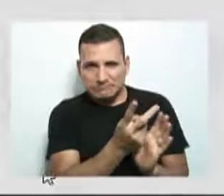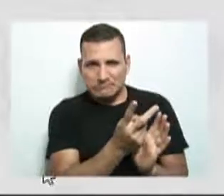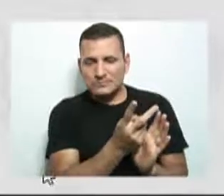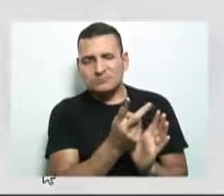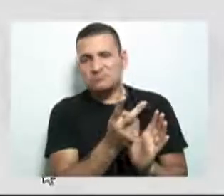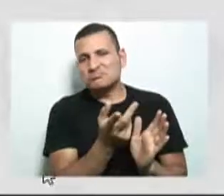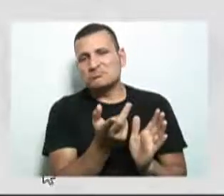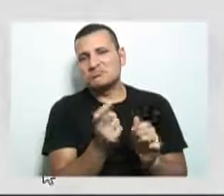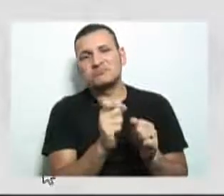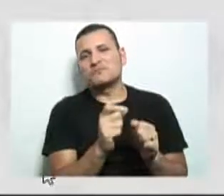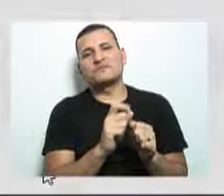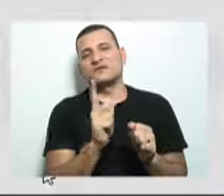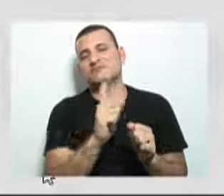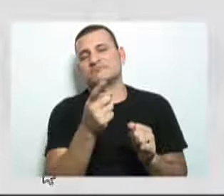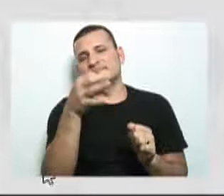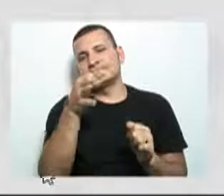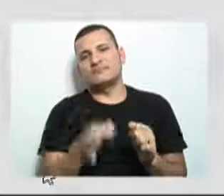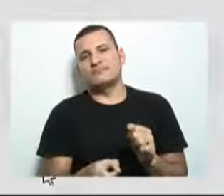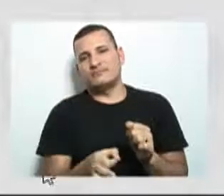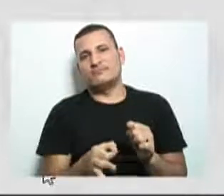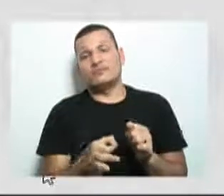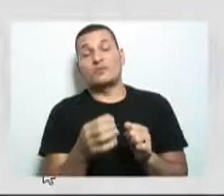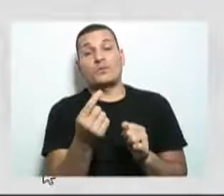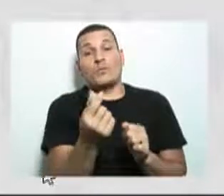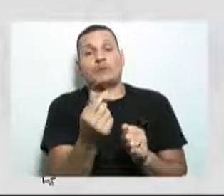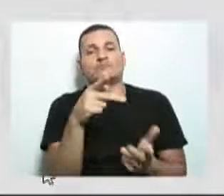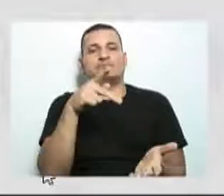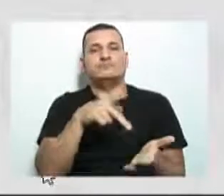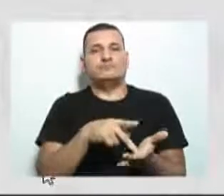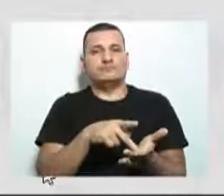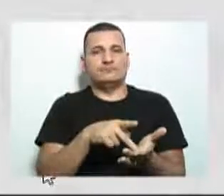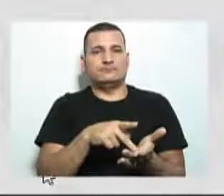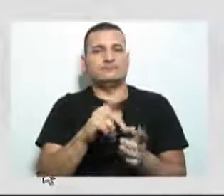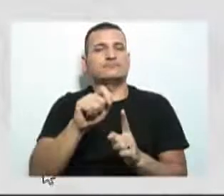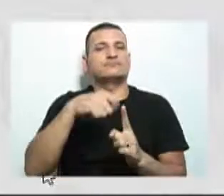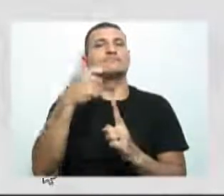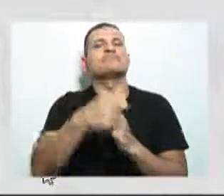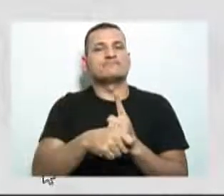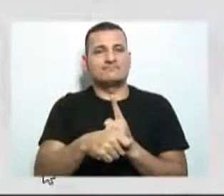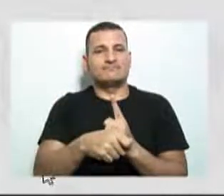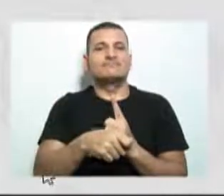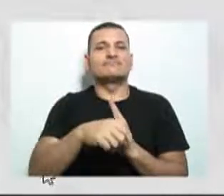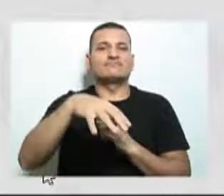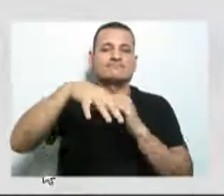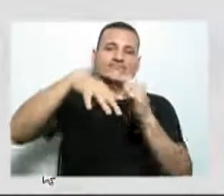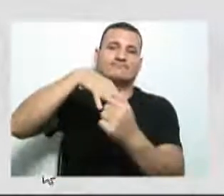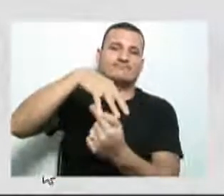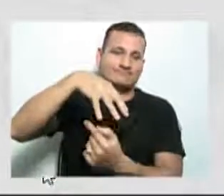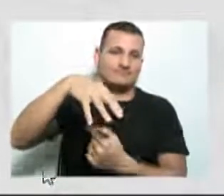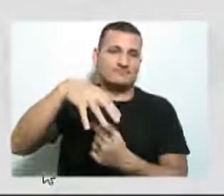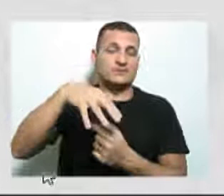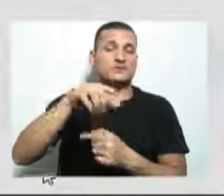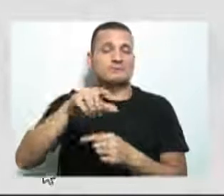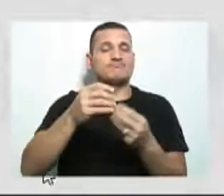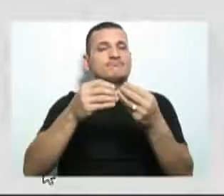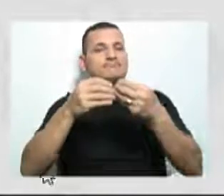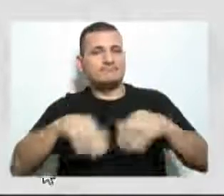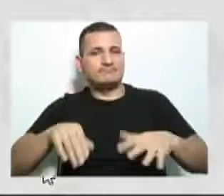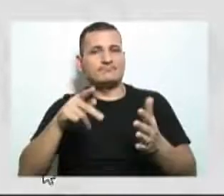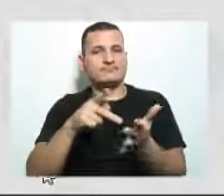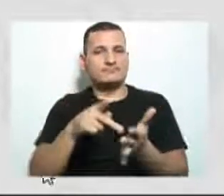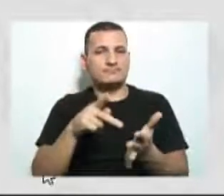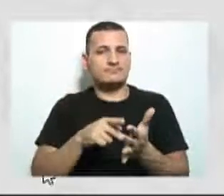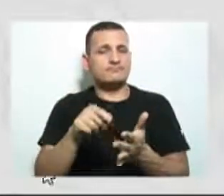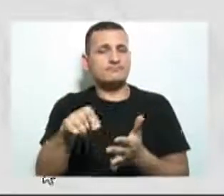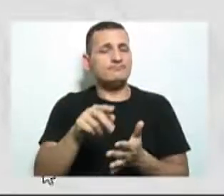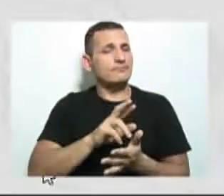fez a contabilização para saber quanto vale realmente o seu produto. Vai ficar no prejuízo. Isso não